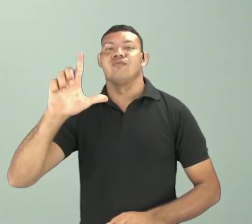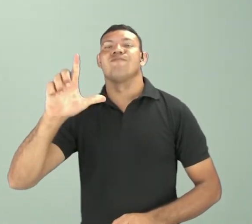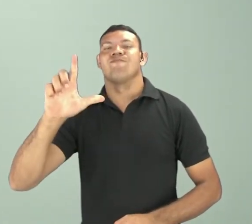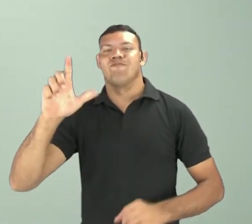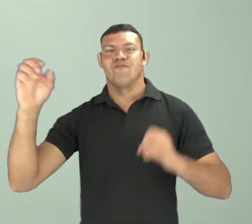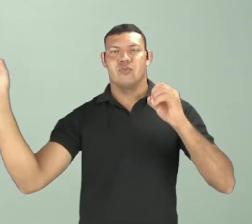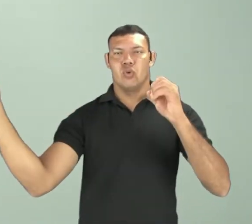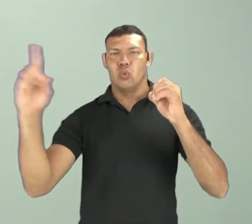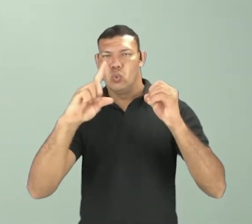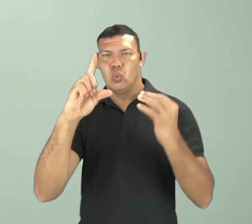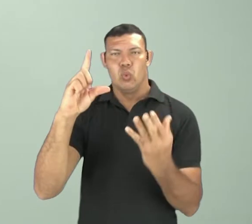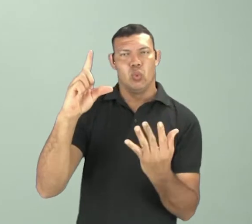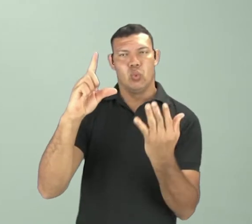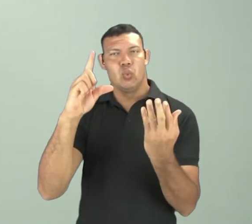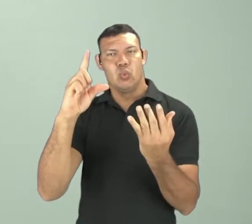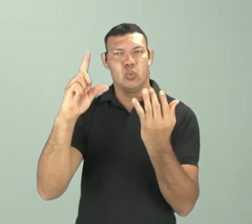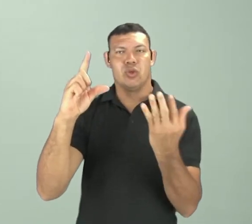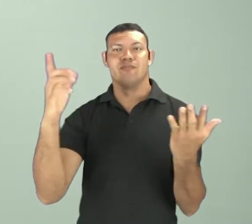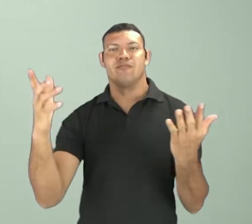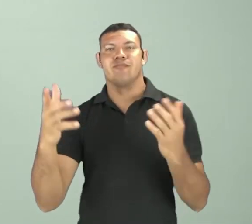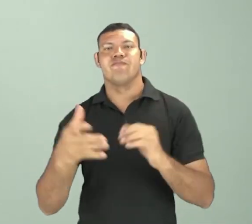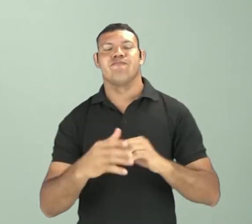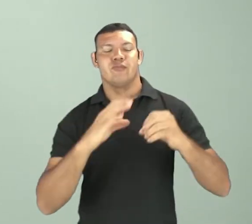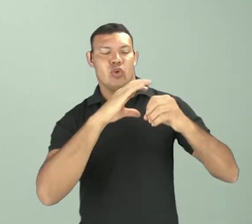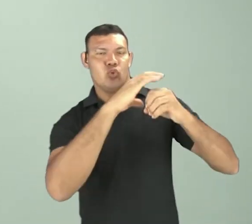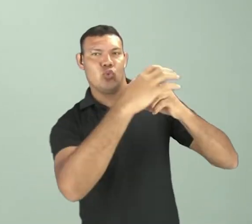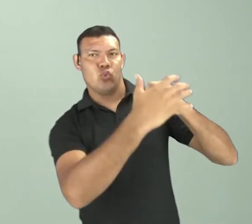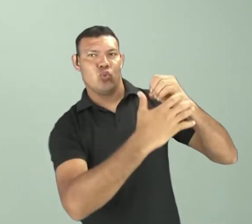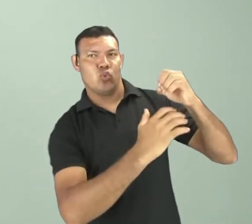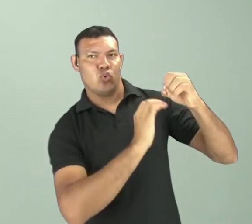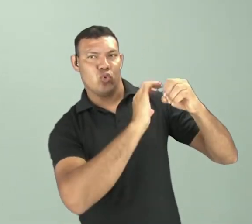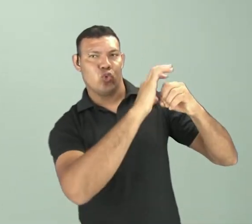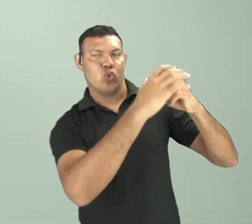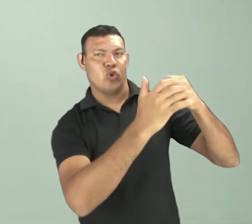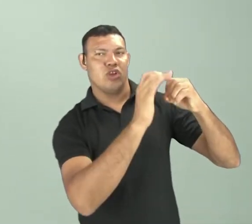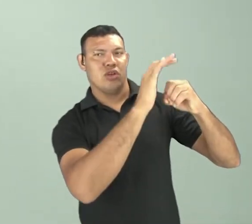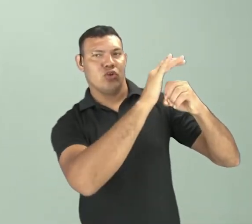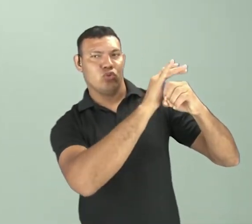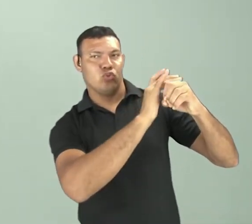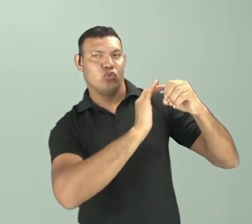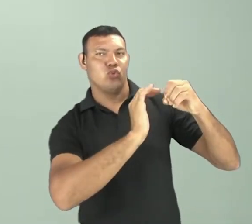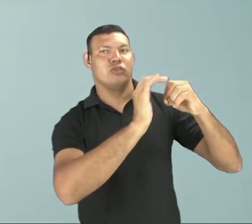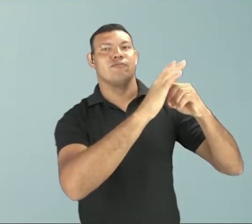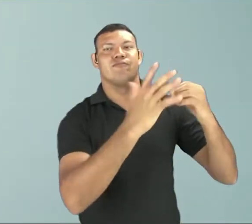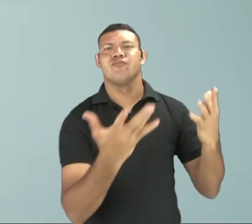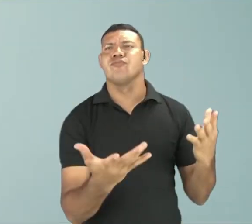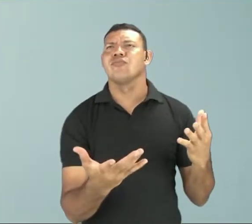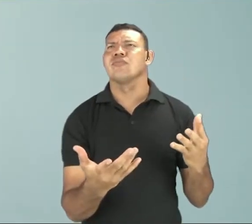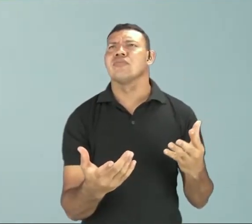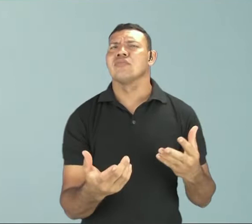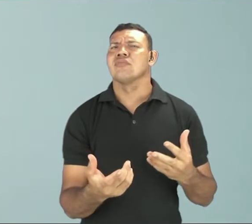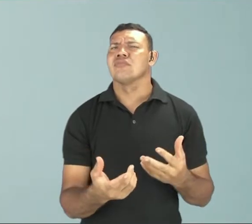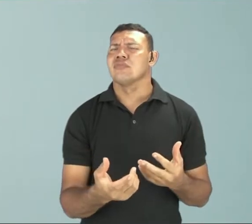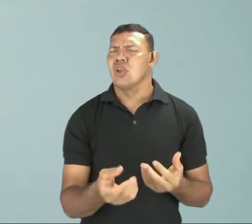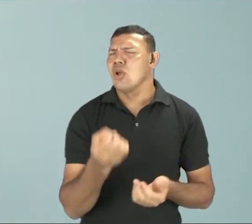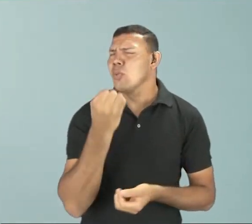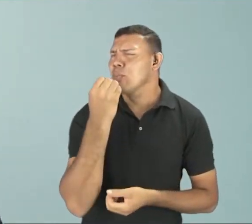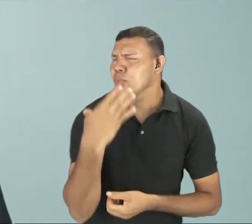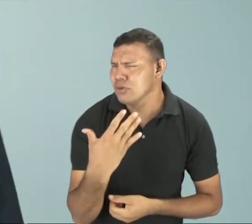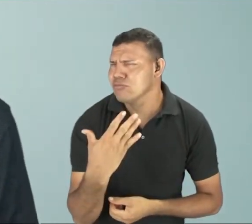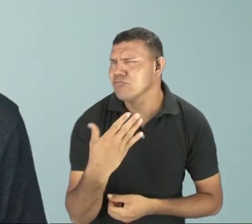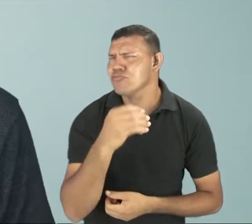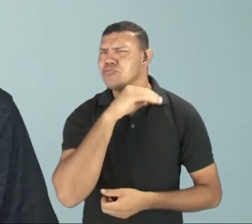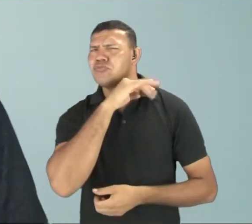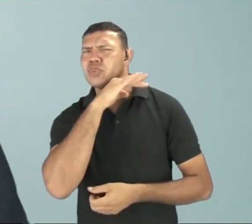de efeito estufa na nossa atmosfera. E aí, o que que acontece? Será que isso é bom? Será